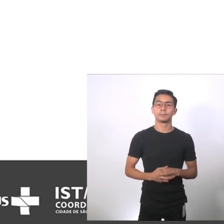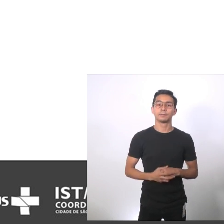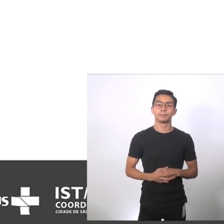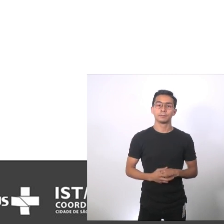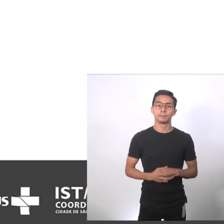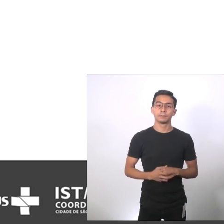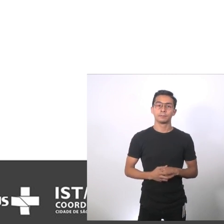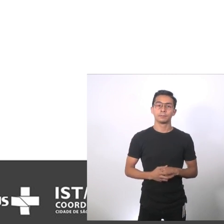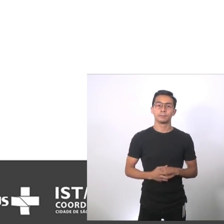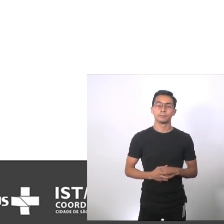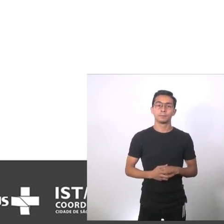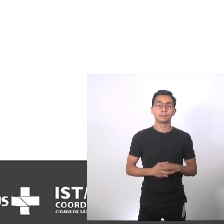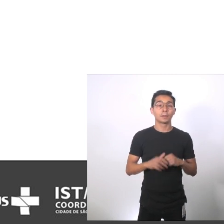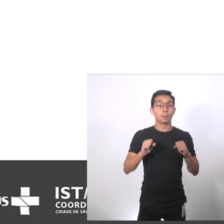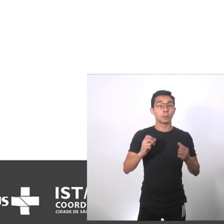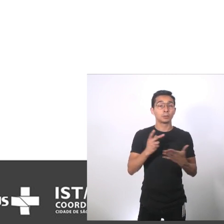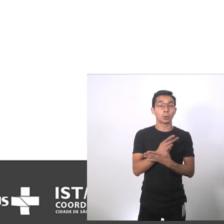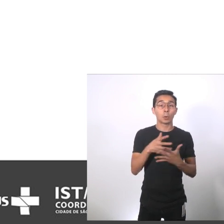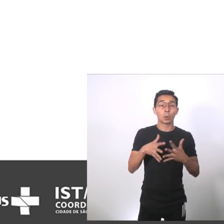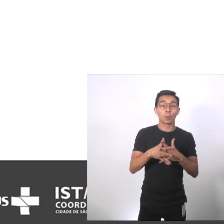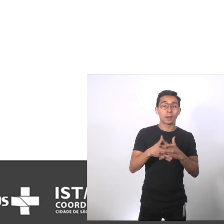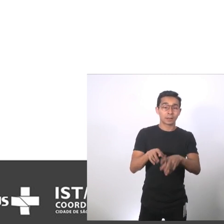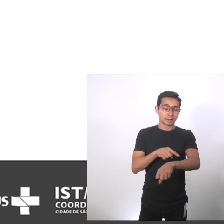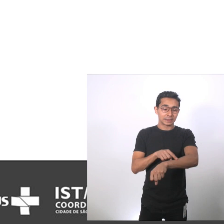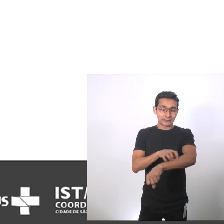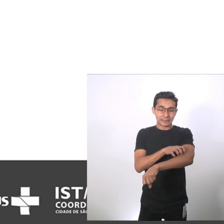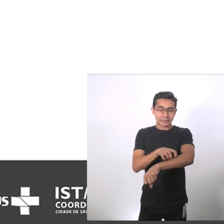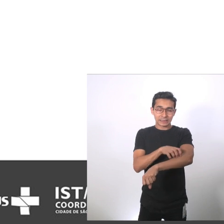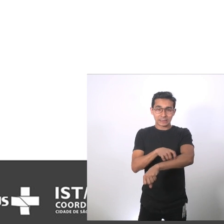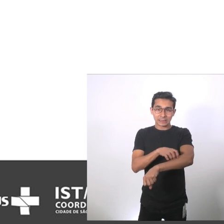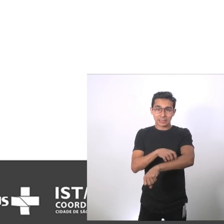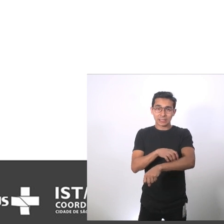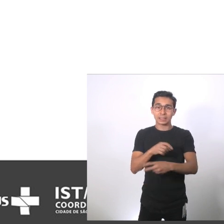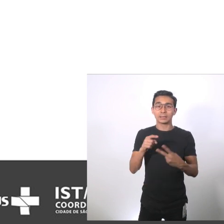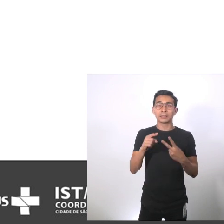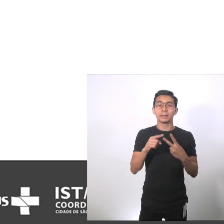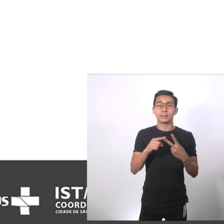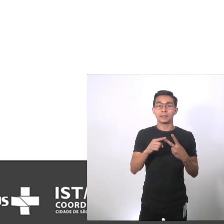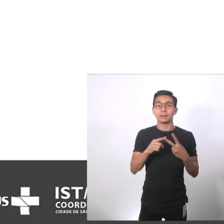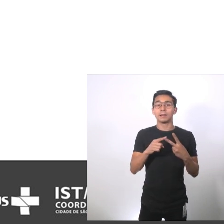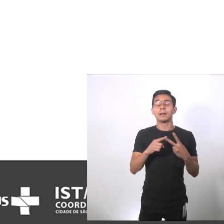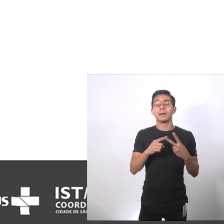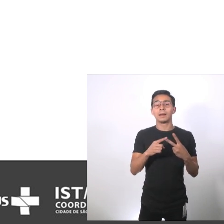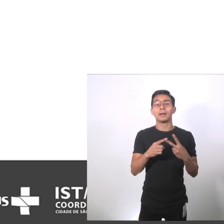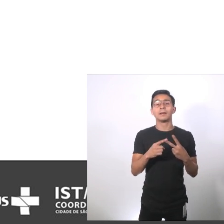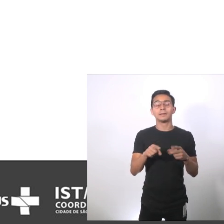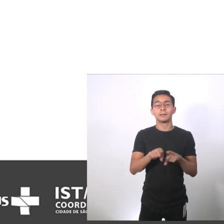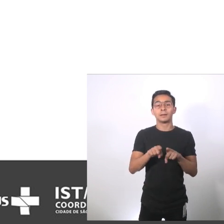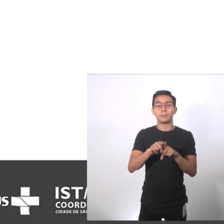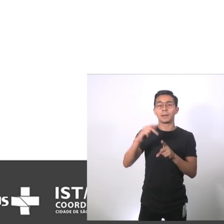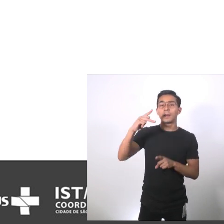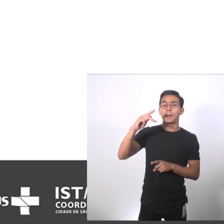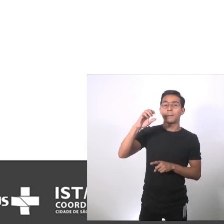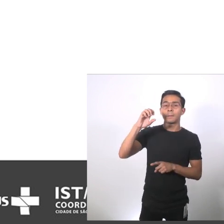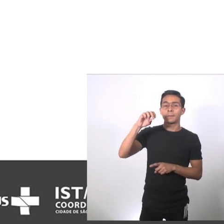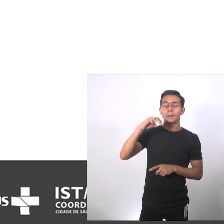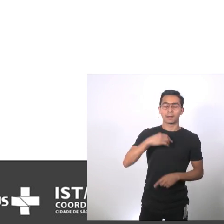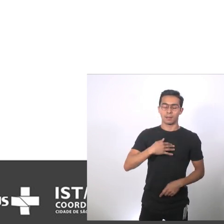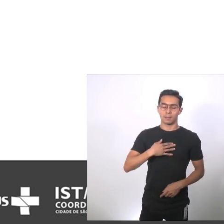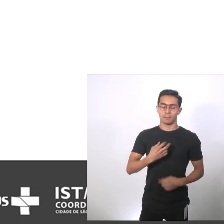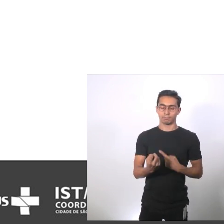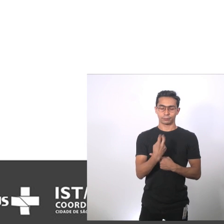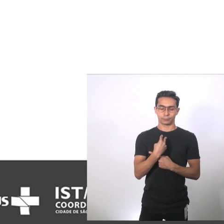Complicação: infecção de pele, sepse, pneumonite viral, porque o vírus ele faz um quadro